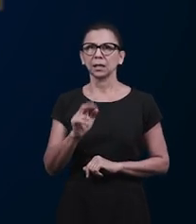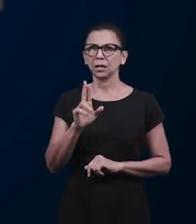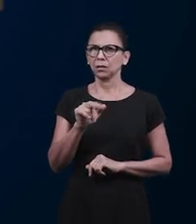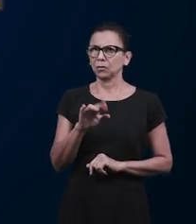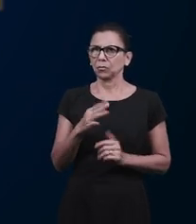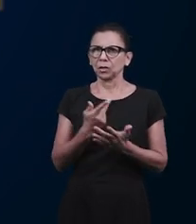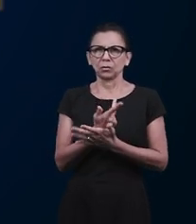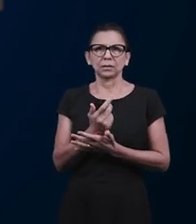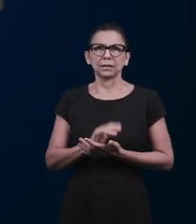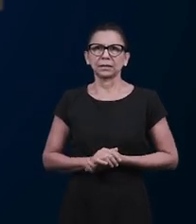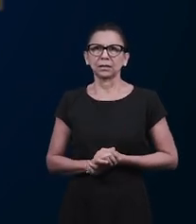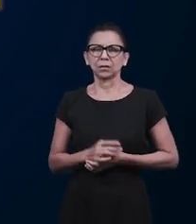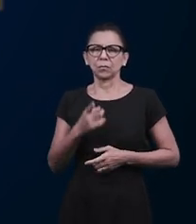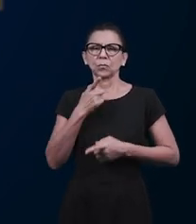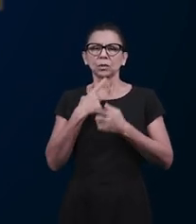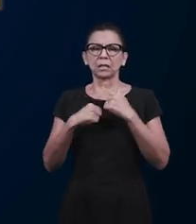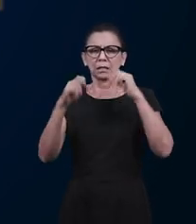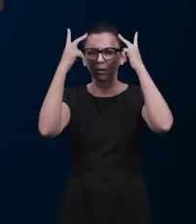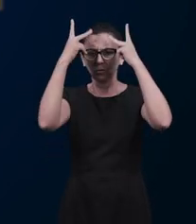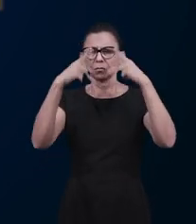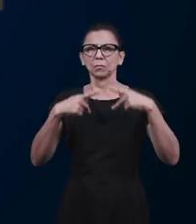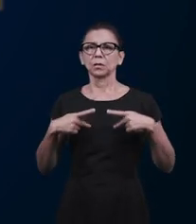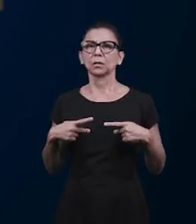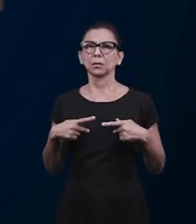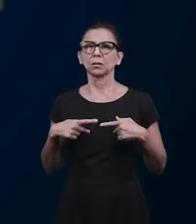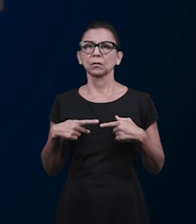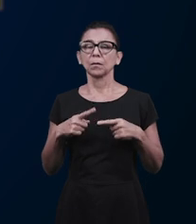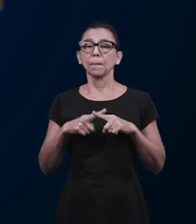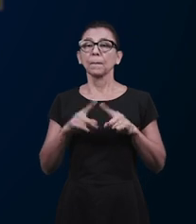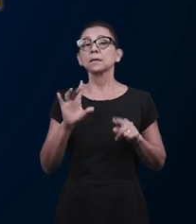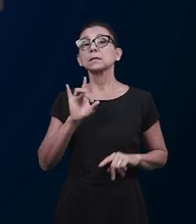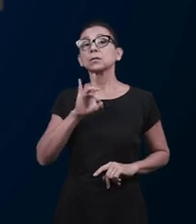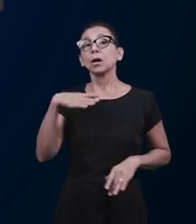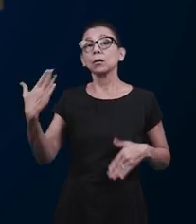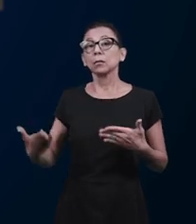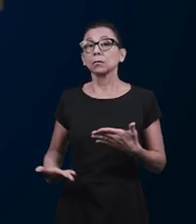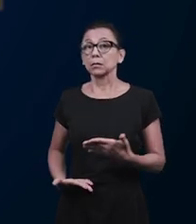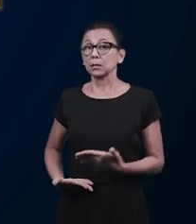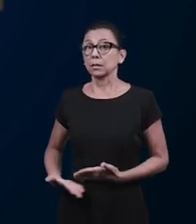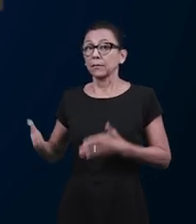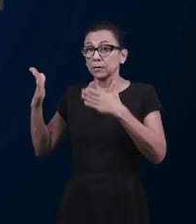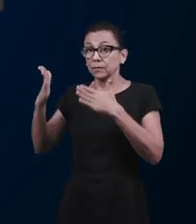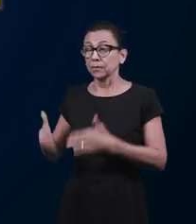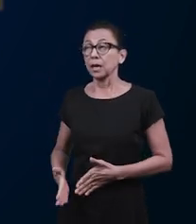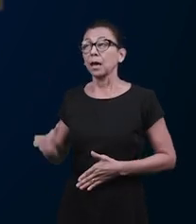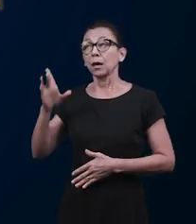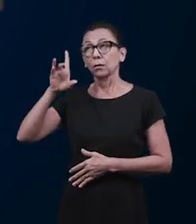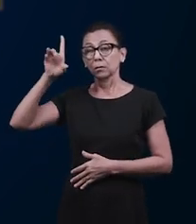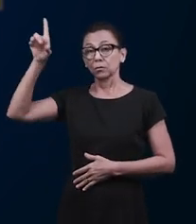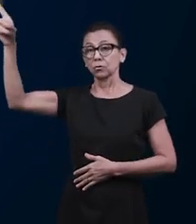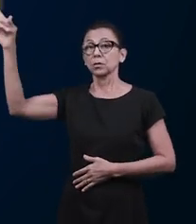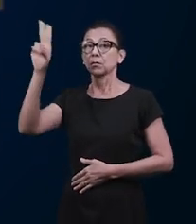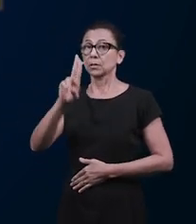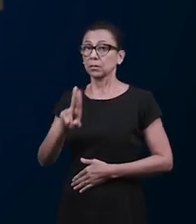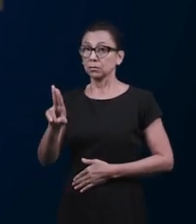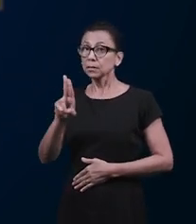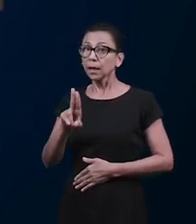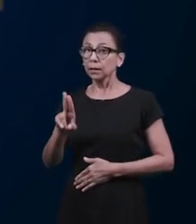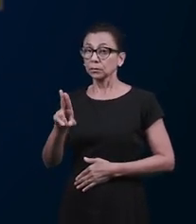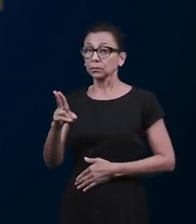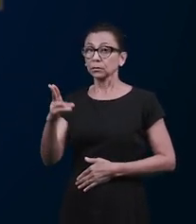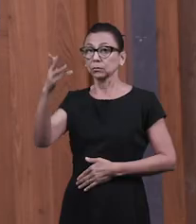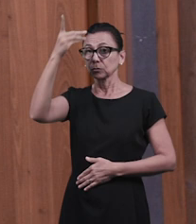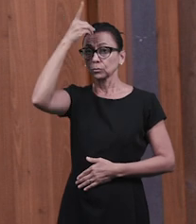por vontade de homem algum, mas os homens santos de Deus falaram inspirados pelo Espírito Santo. Amém. A paz do